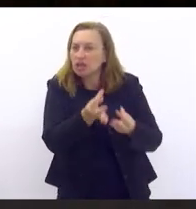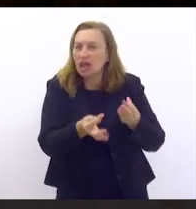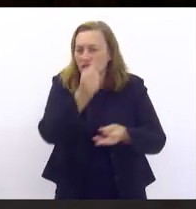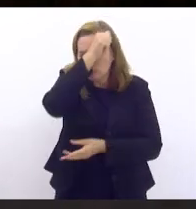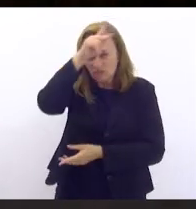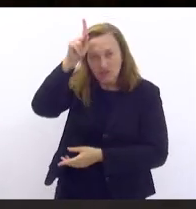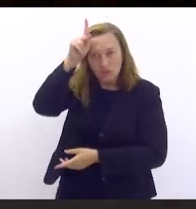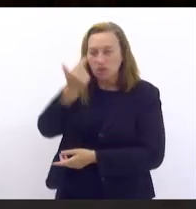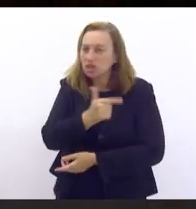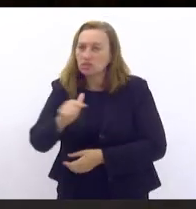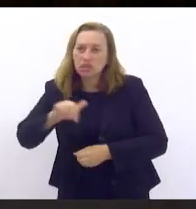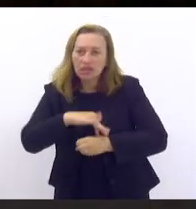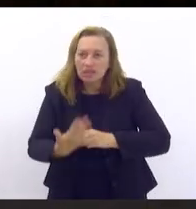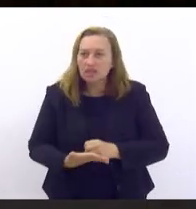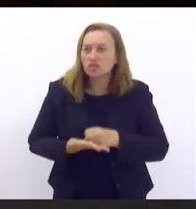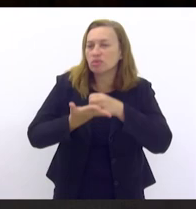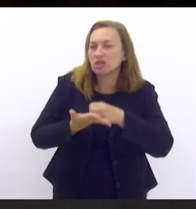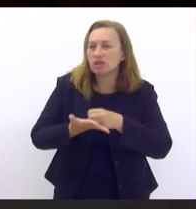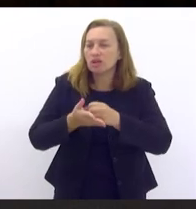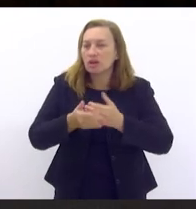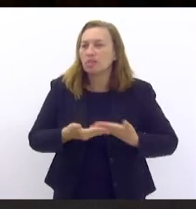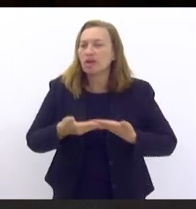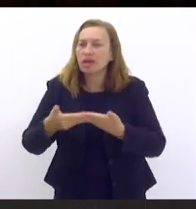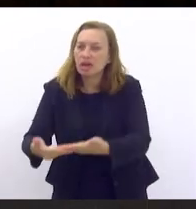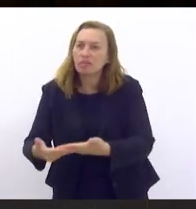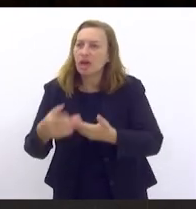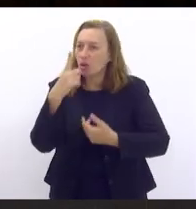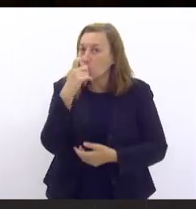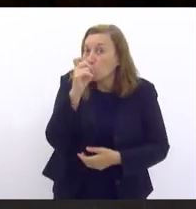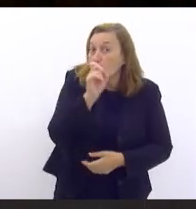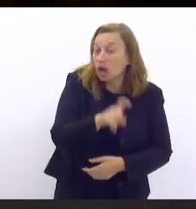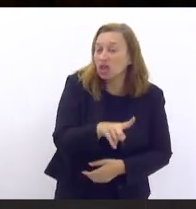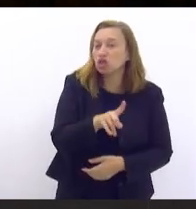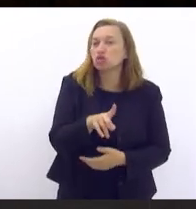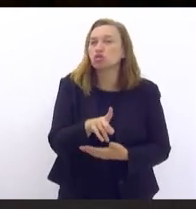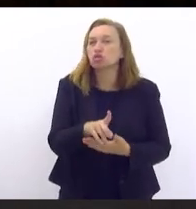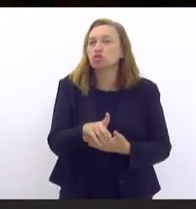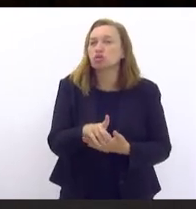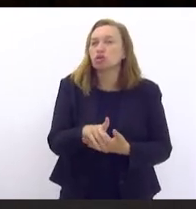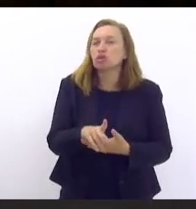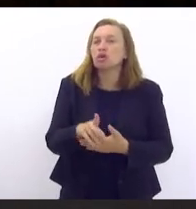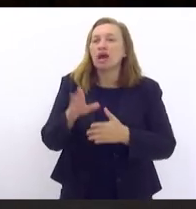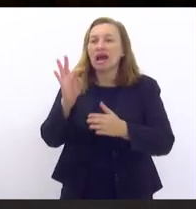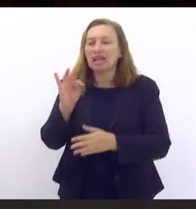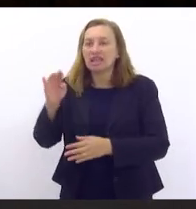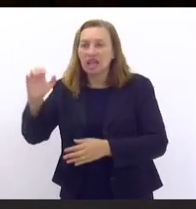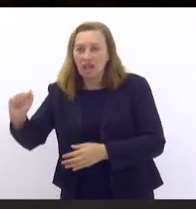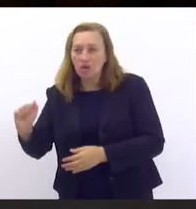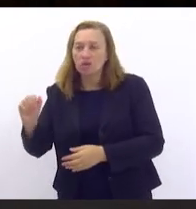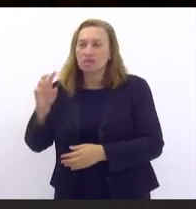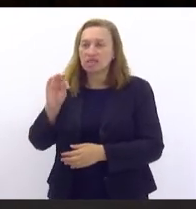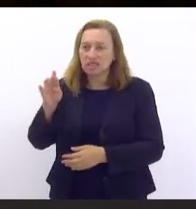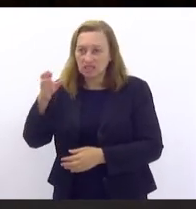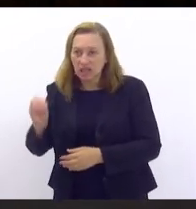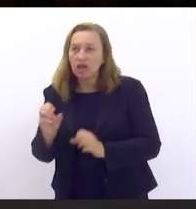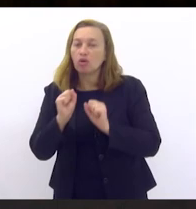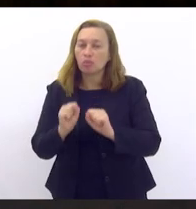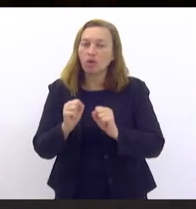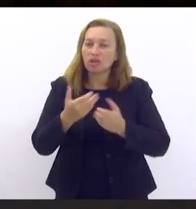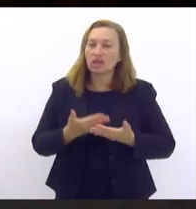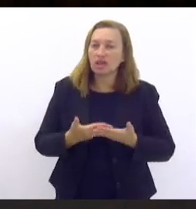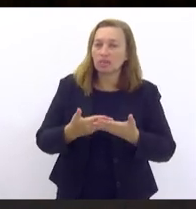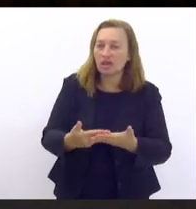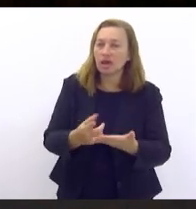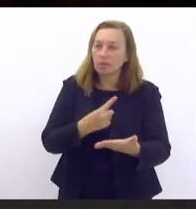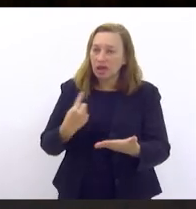tem sustentabilidade para encaminhar o seu resíduo para os aterros sanitários elas podem encaminhar uma demanda